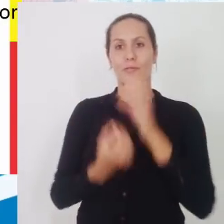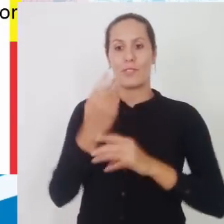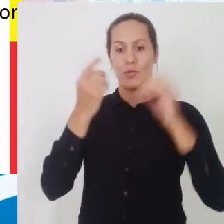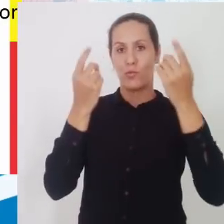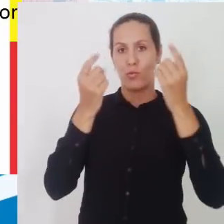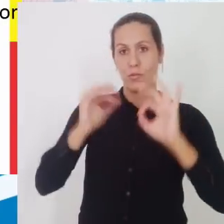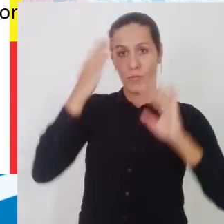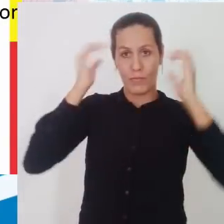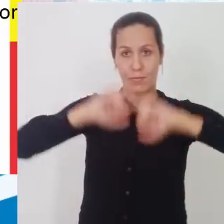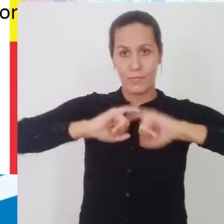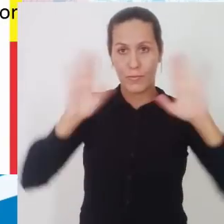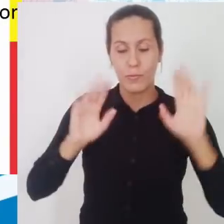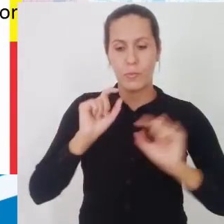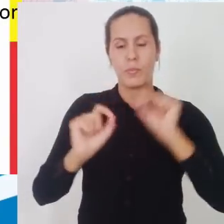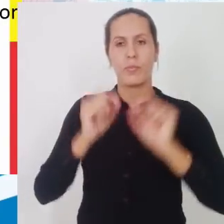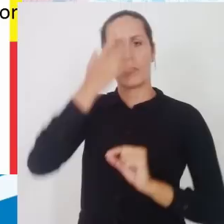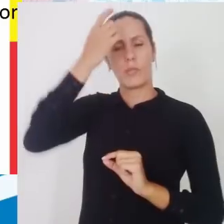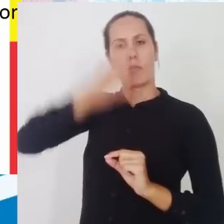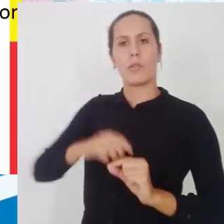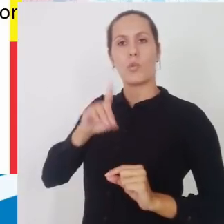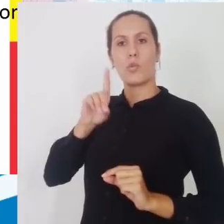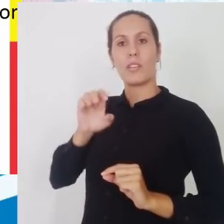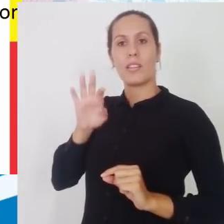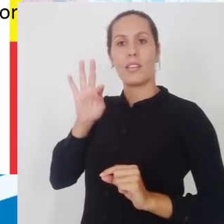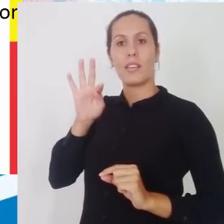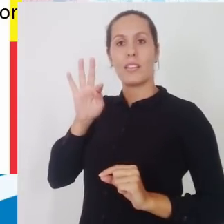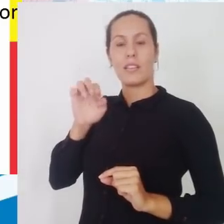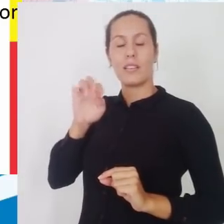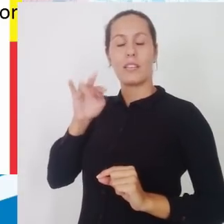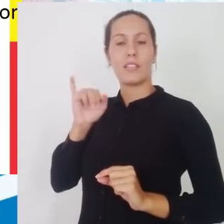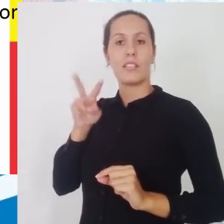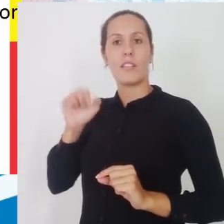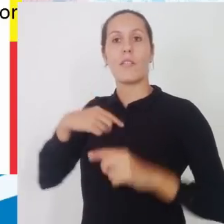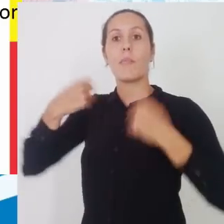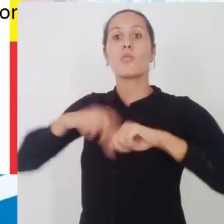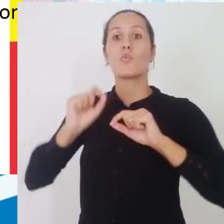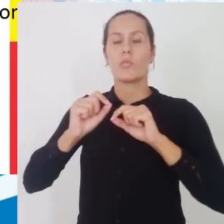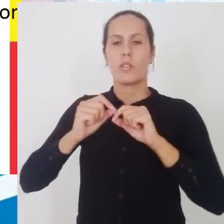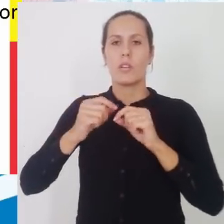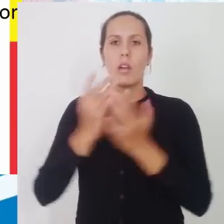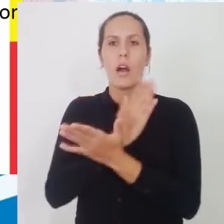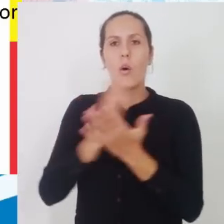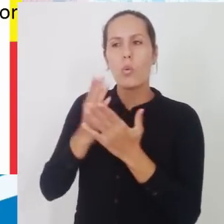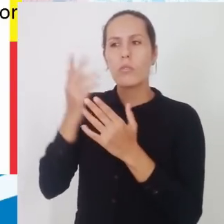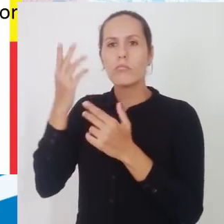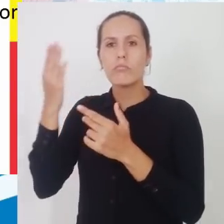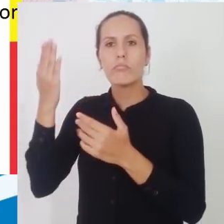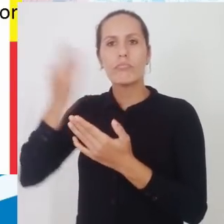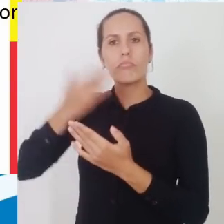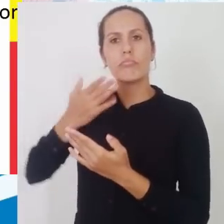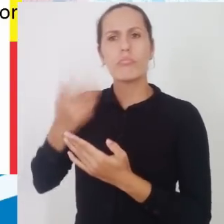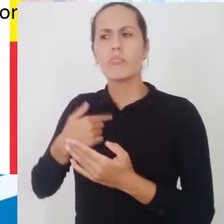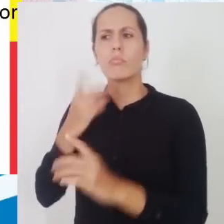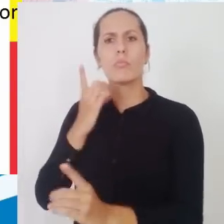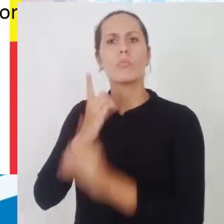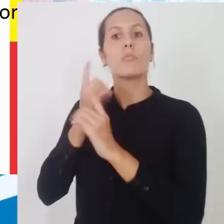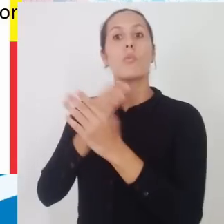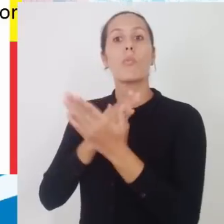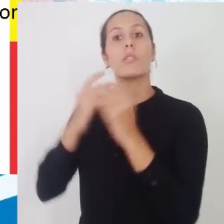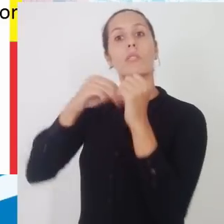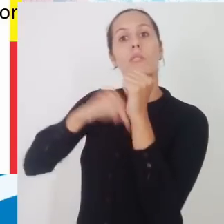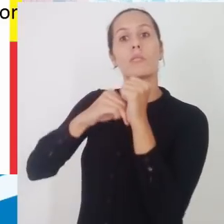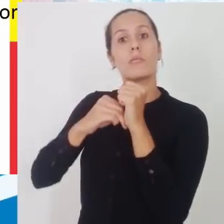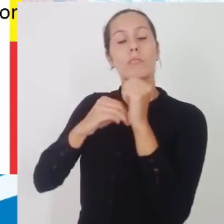esqueminha que eu fiz para você entender que vai aparecer agora. Um detetive, ele precisa de evidências para começar a buscar a solução para um